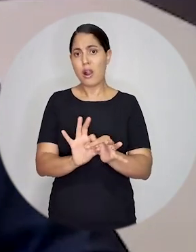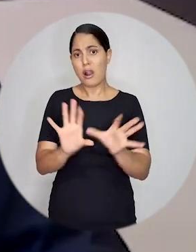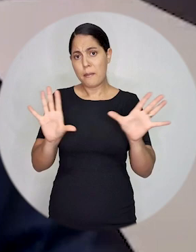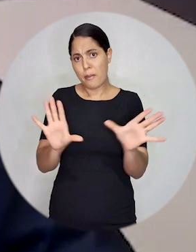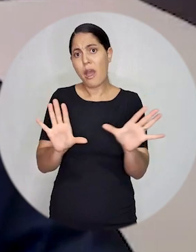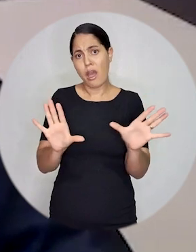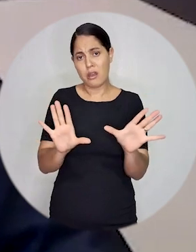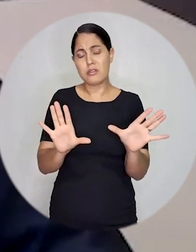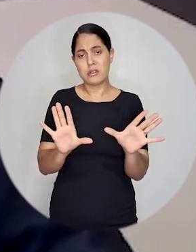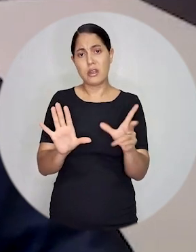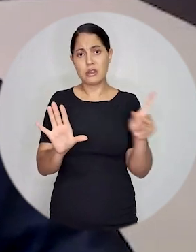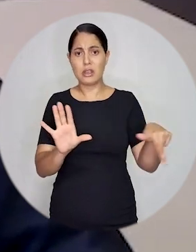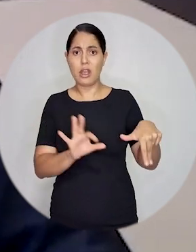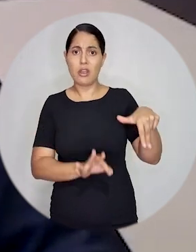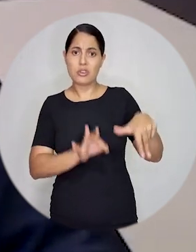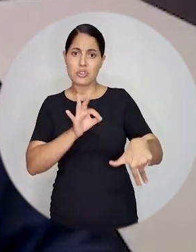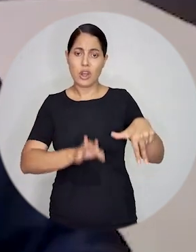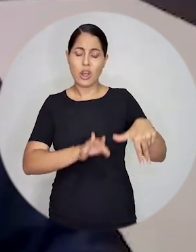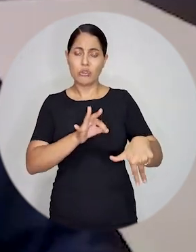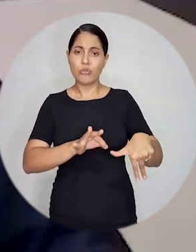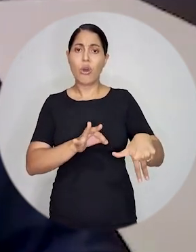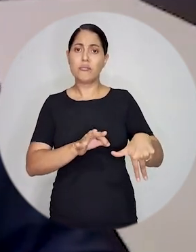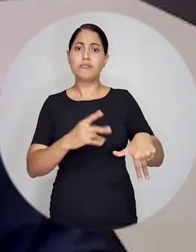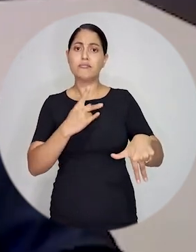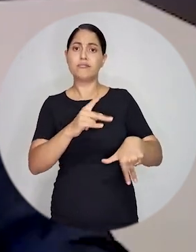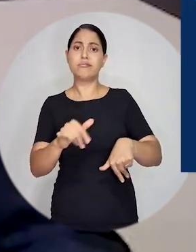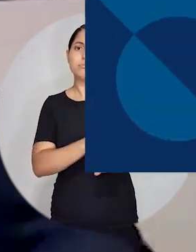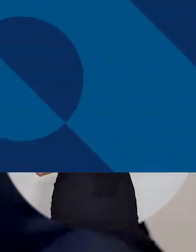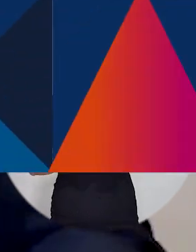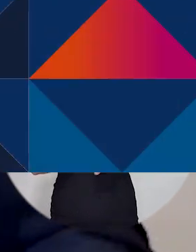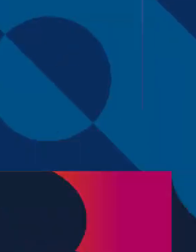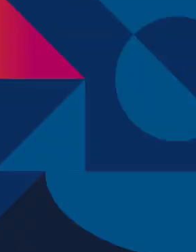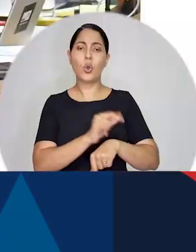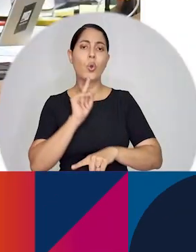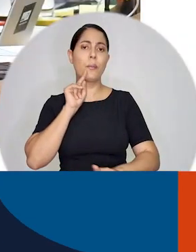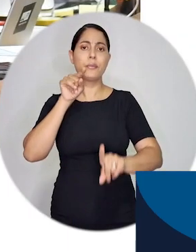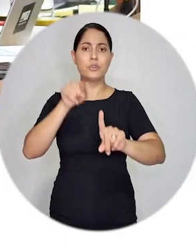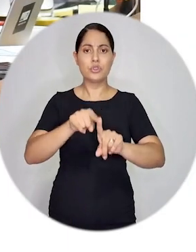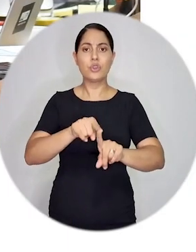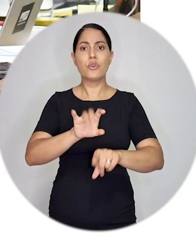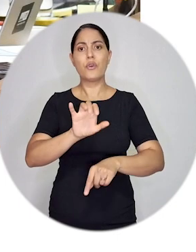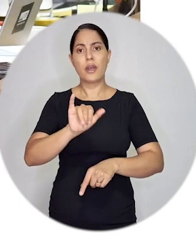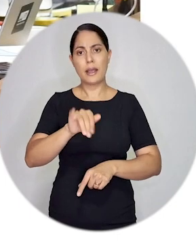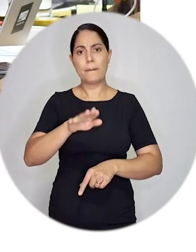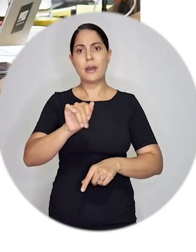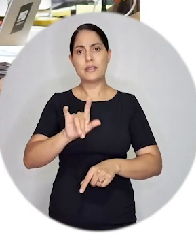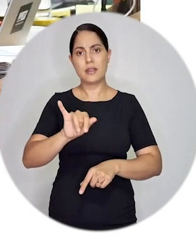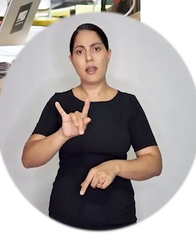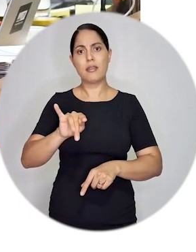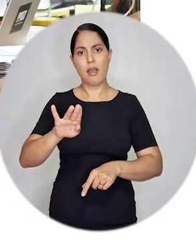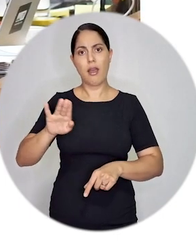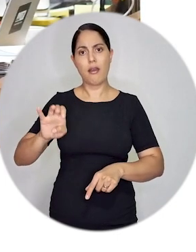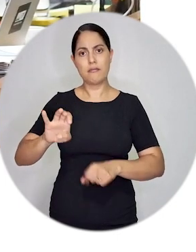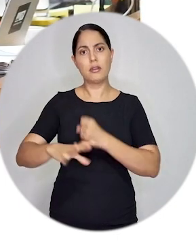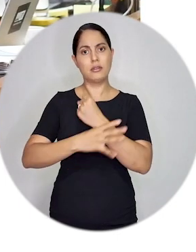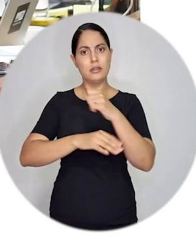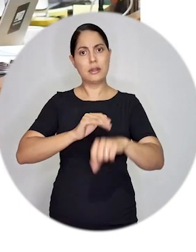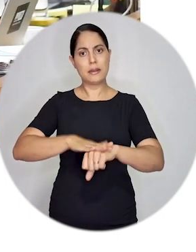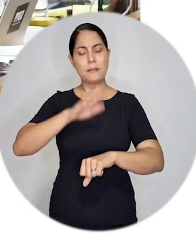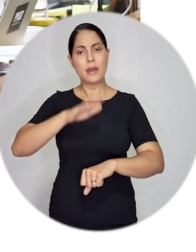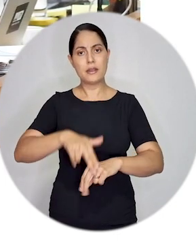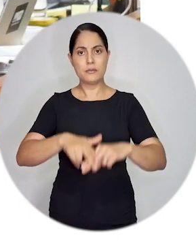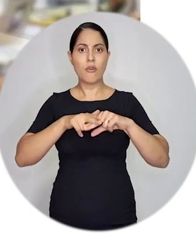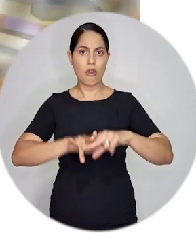o legislador institua mecanismos e ferramentas como esta, para garantir uma maior imparcialidade do julgador